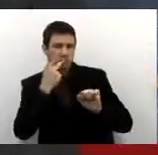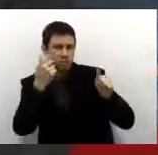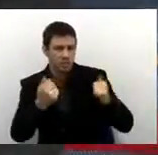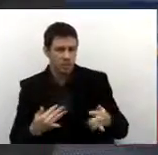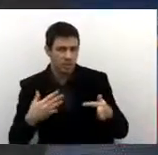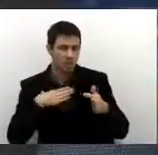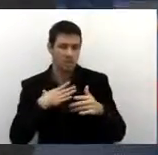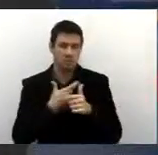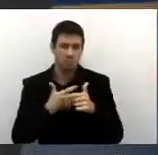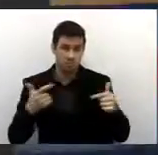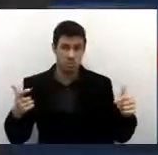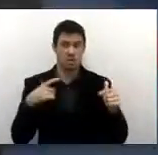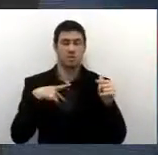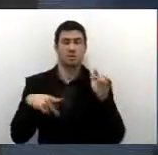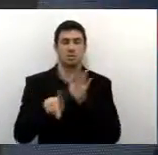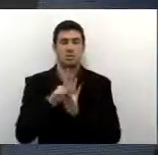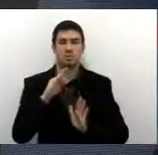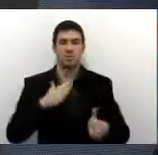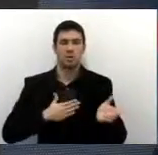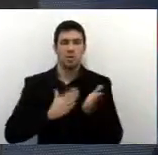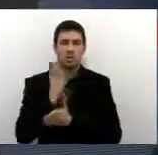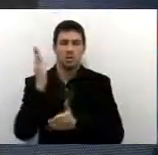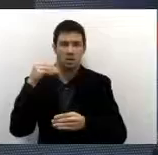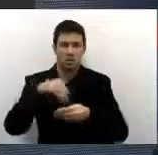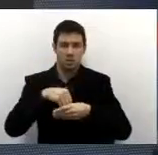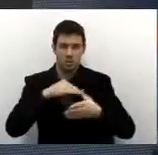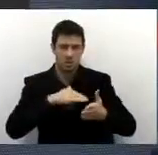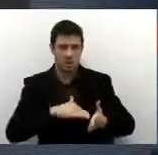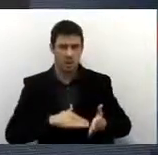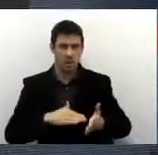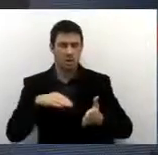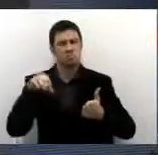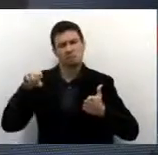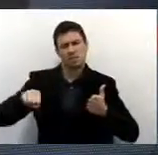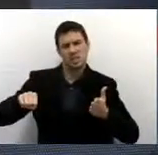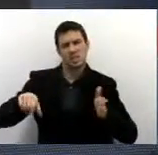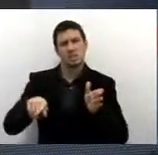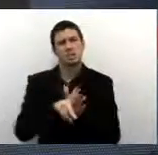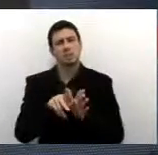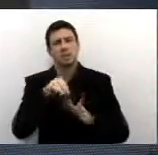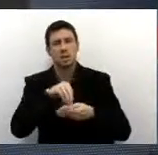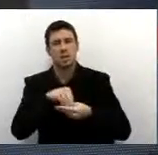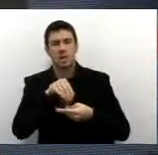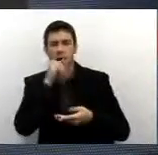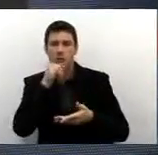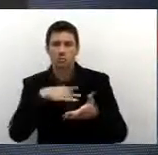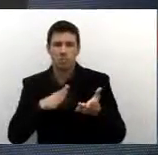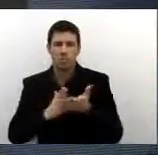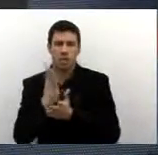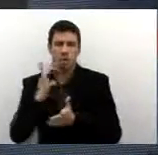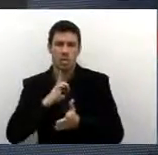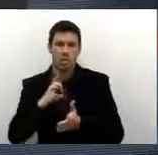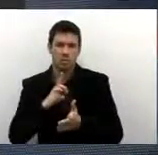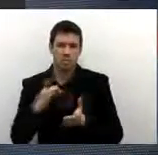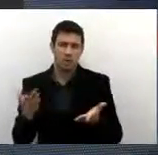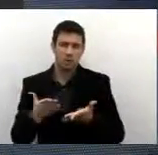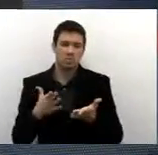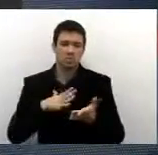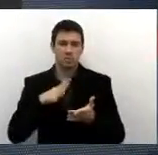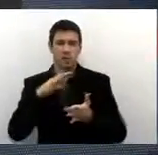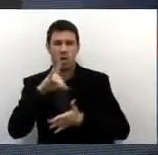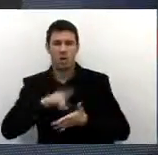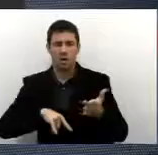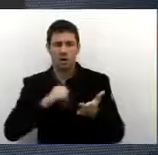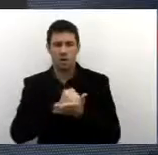acontece nessa cidade passa pela sua secretaria? Passa, passa. Nós temos, claro, contato com